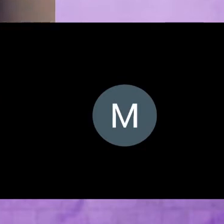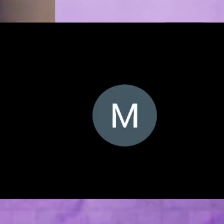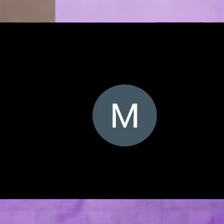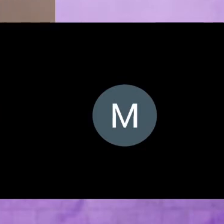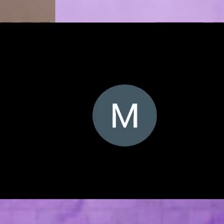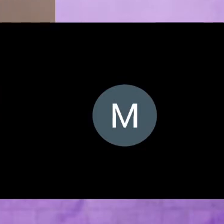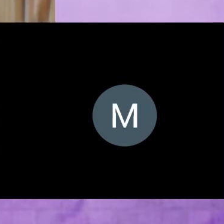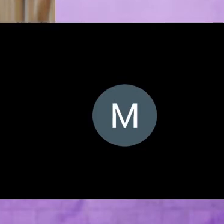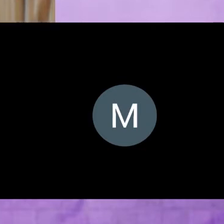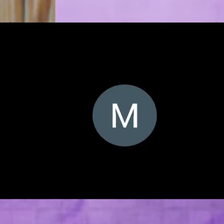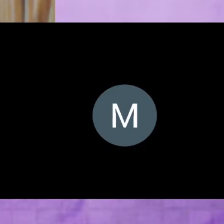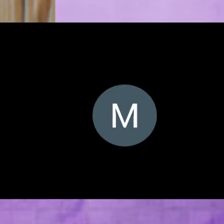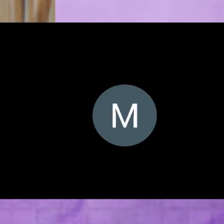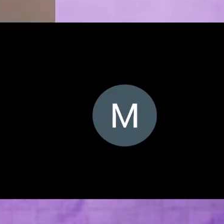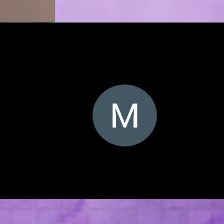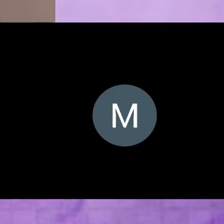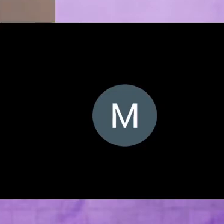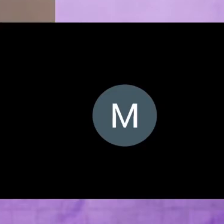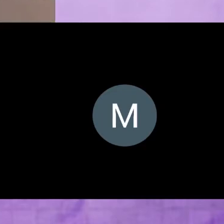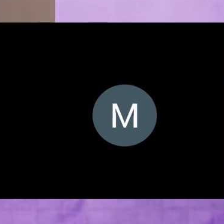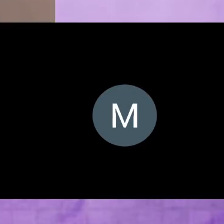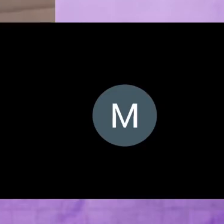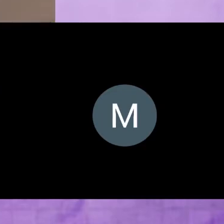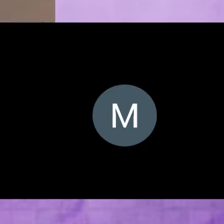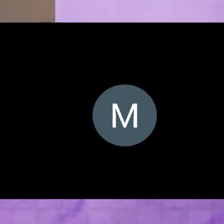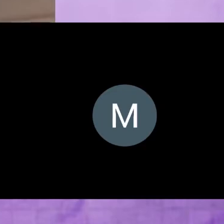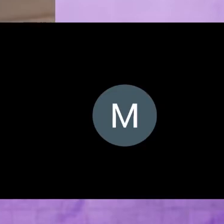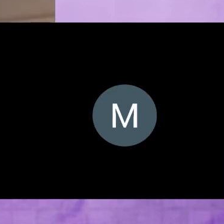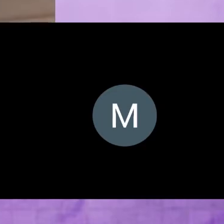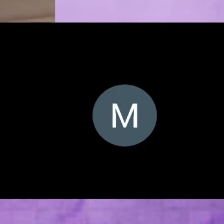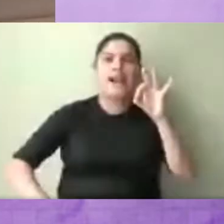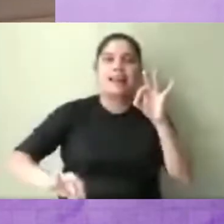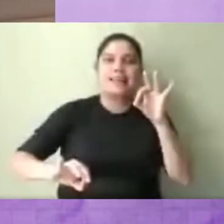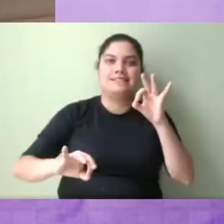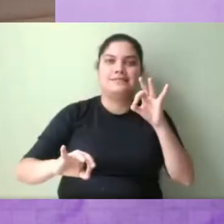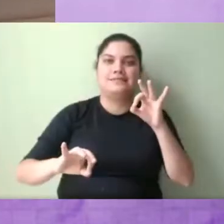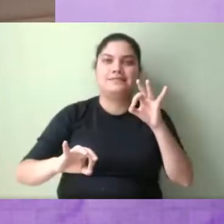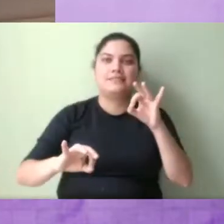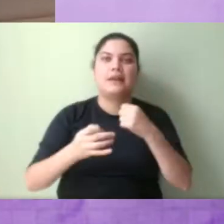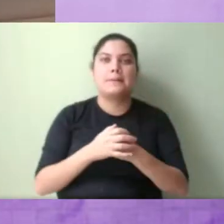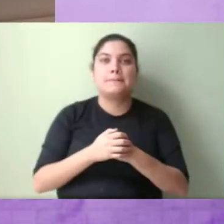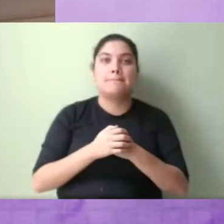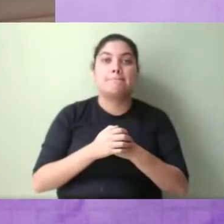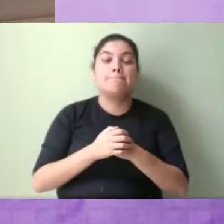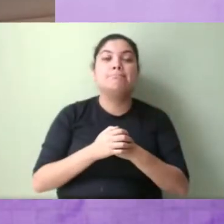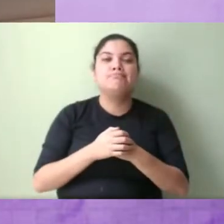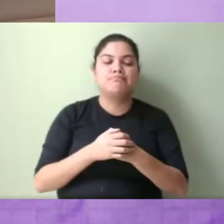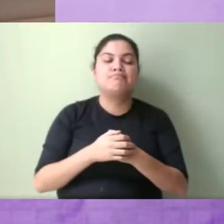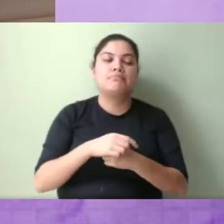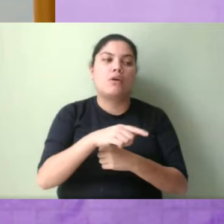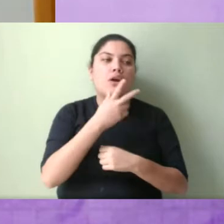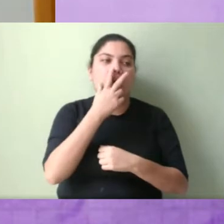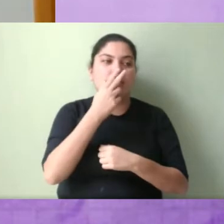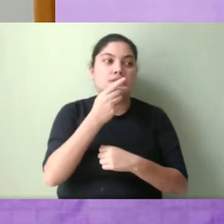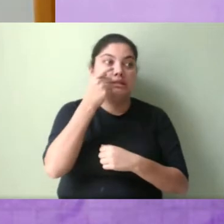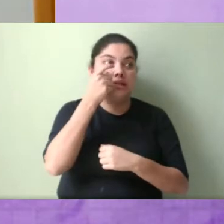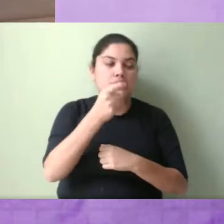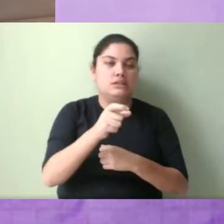Tá liberta. Bom, mas fiquem à vontade para interagir comigo, por favor, que eu falo mais que o homem da cobra. Eu